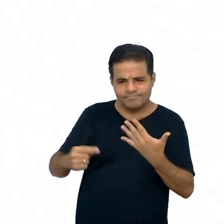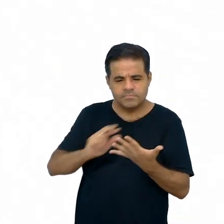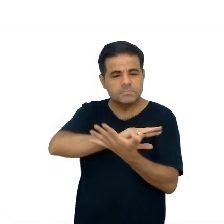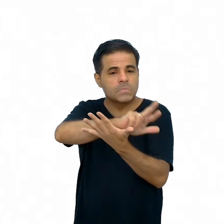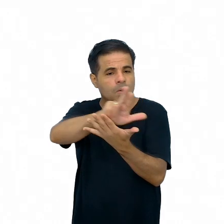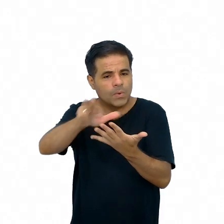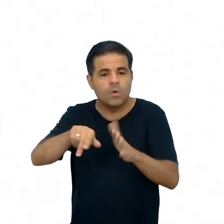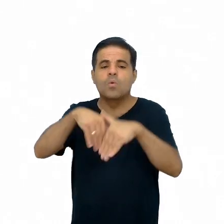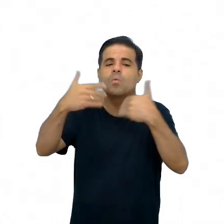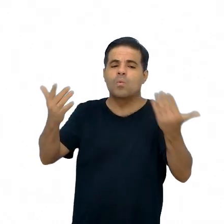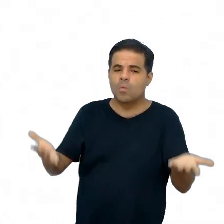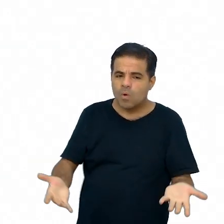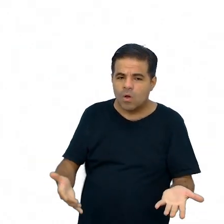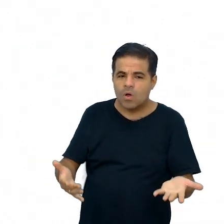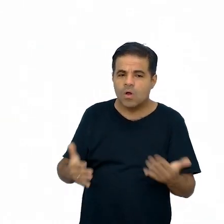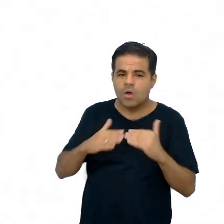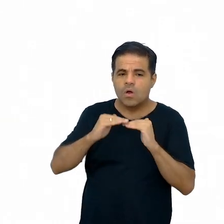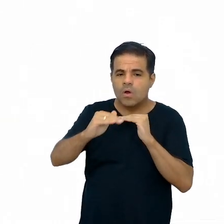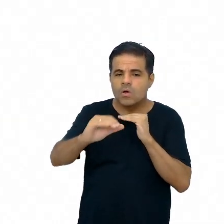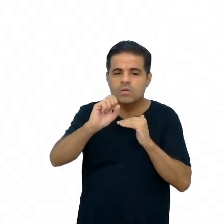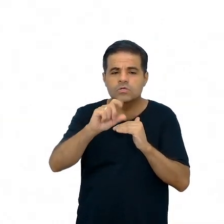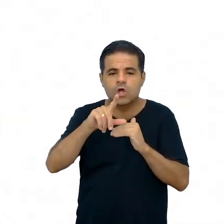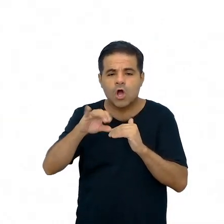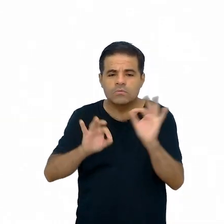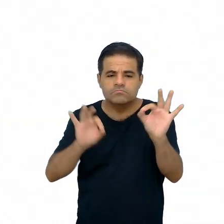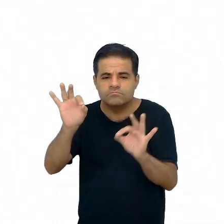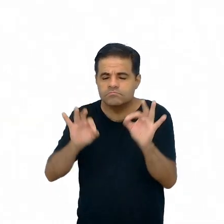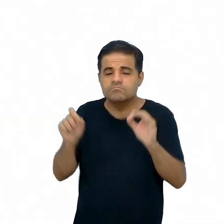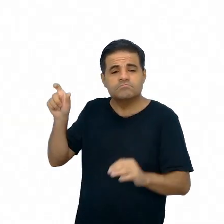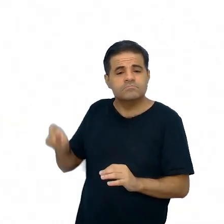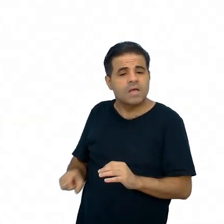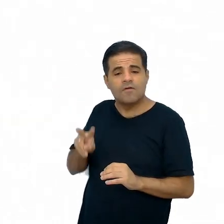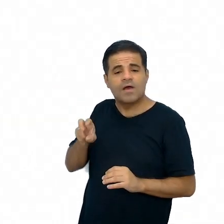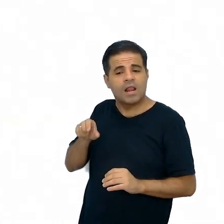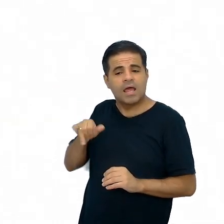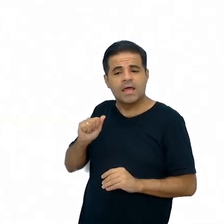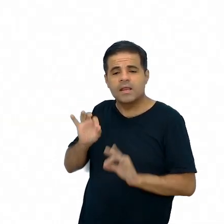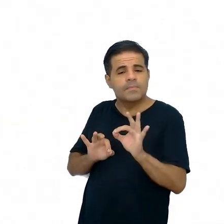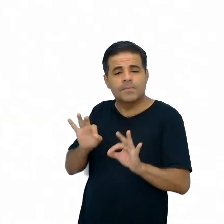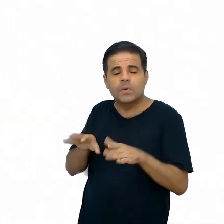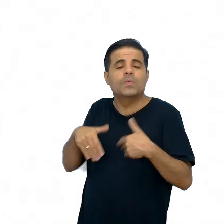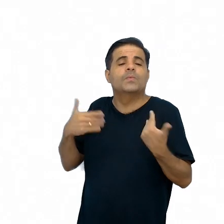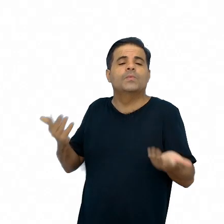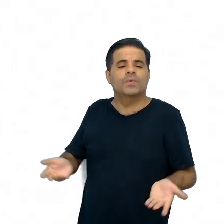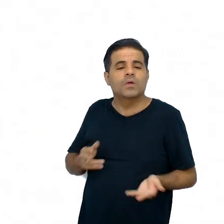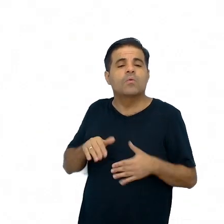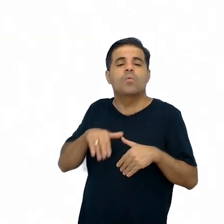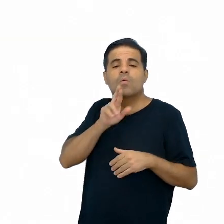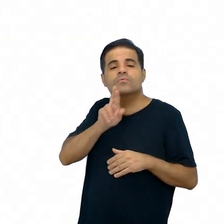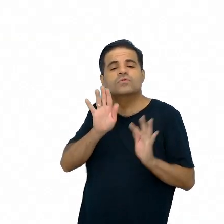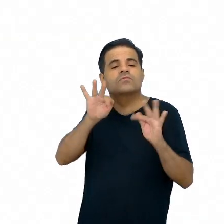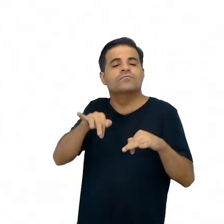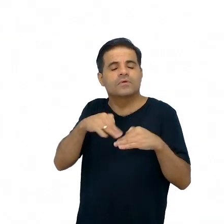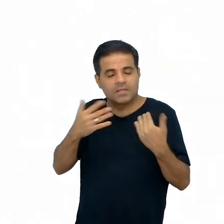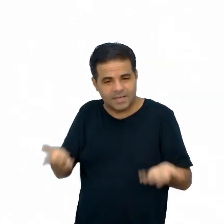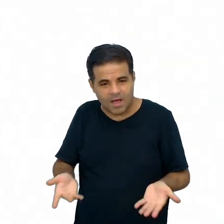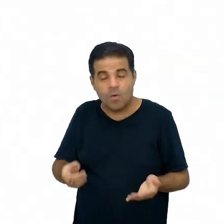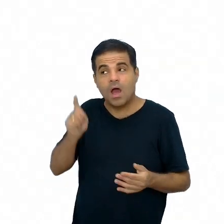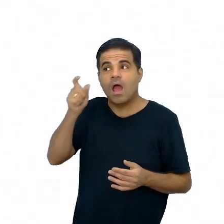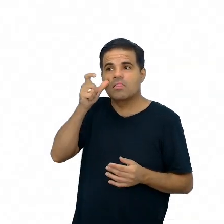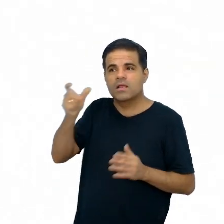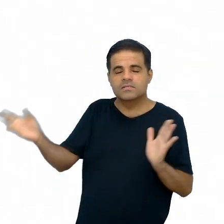características, qual foi o sólido construído por Valéria? Então, aqui é interessante a gente